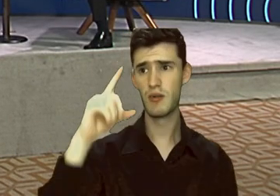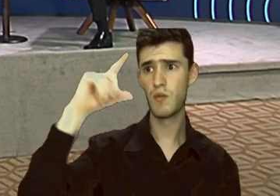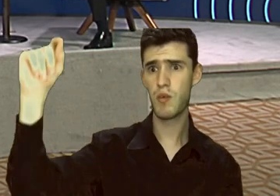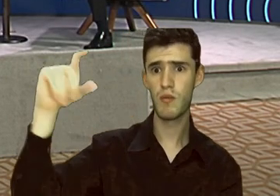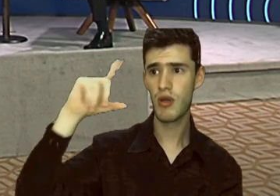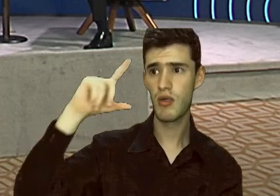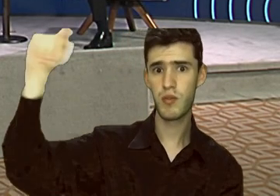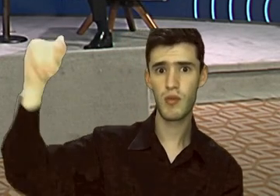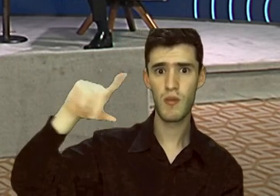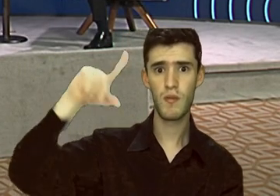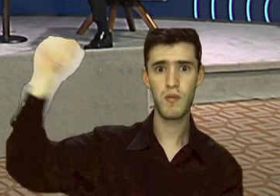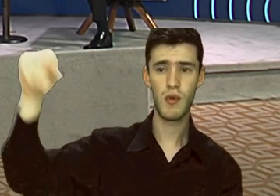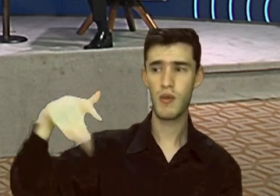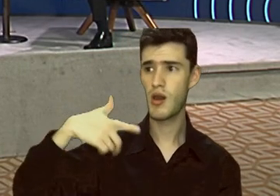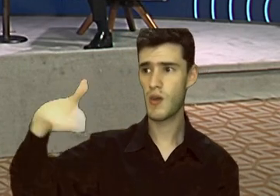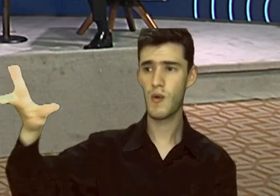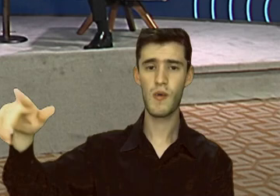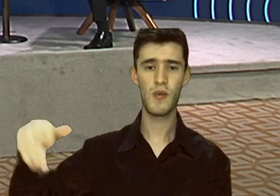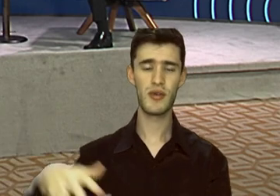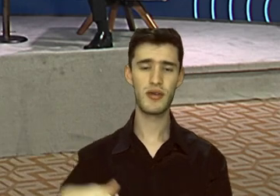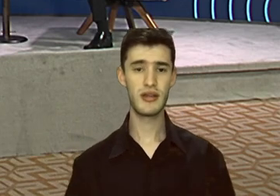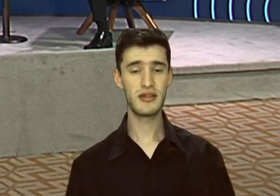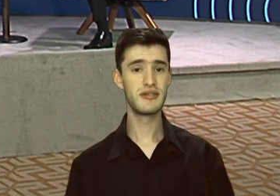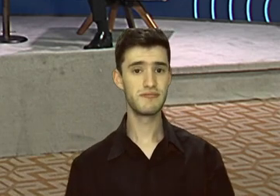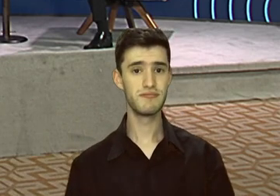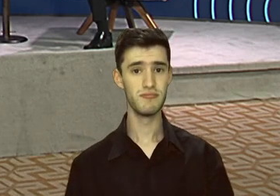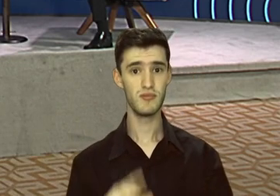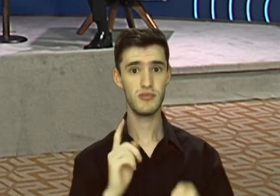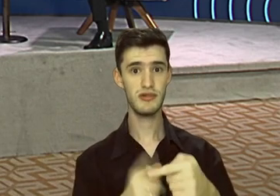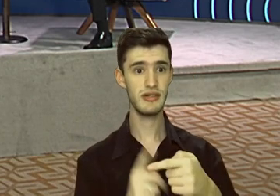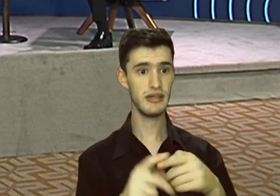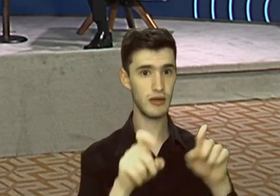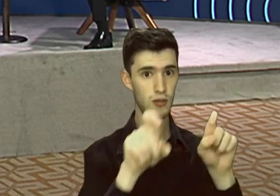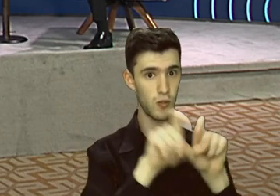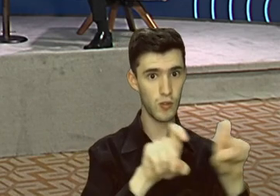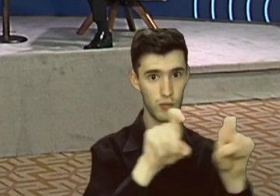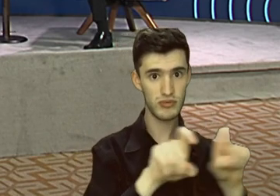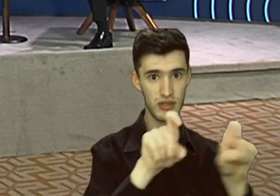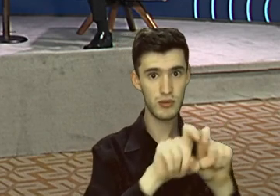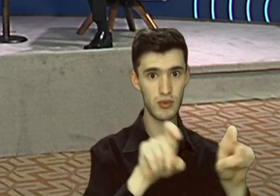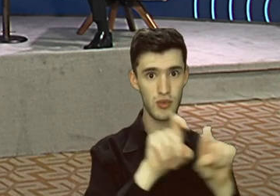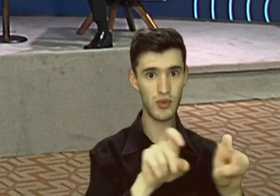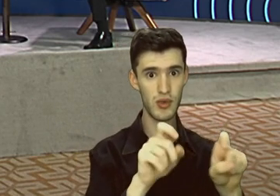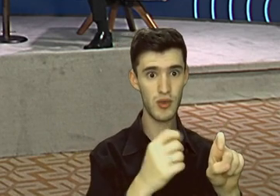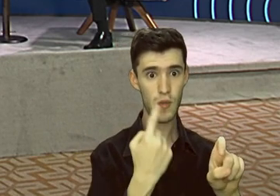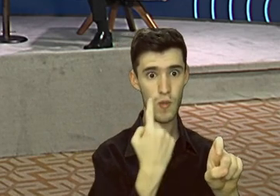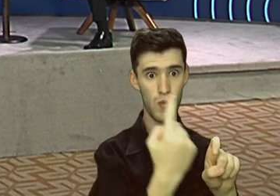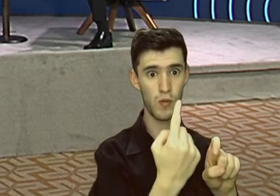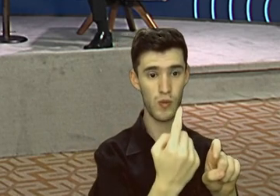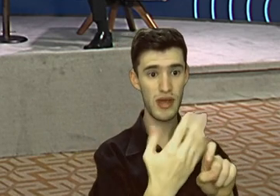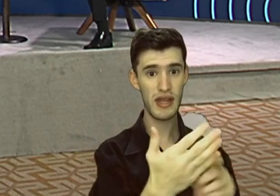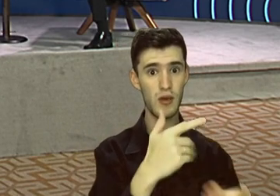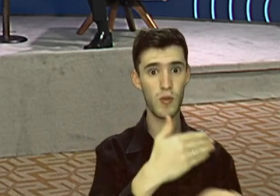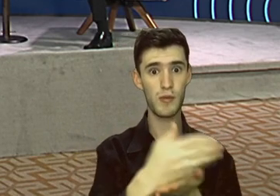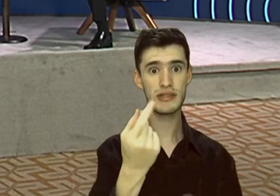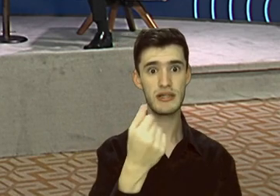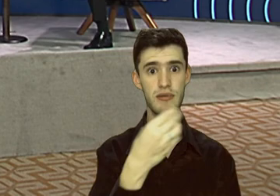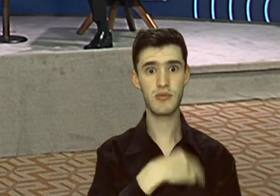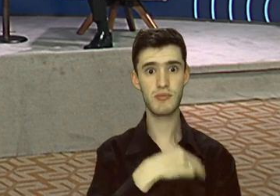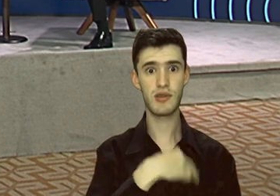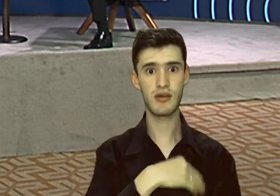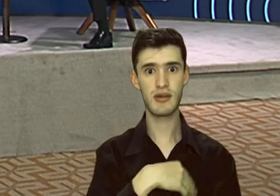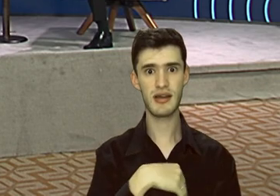login senha na mesma máquina e no mesmo computador eles começavam a ganhar em dólar E aí a gente realmente teve uma dificuldade muito grande ali de